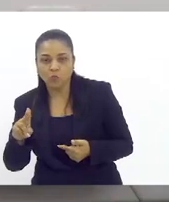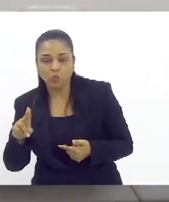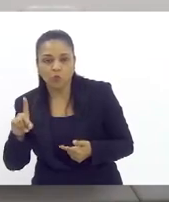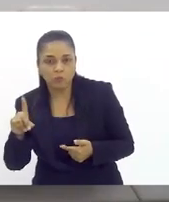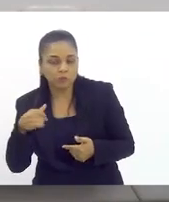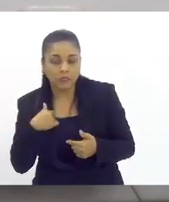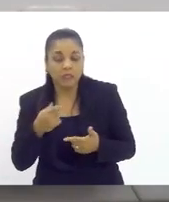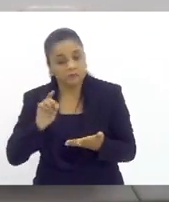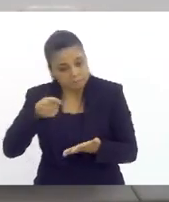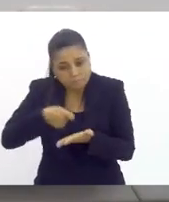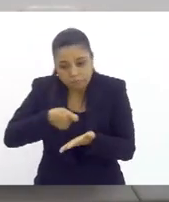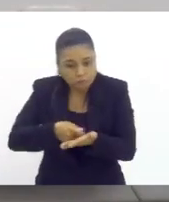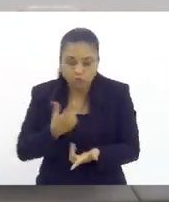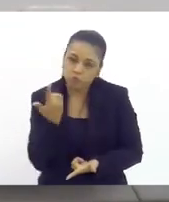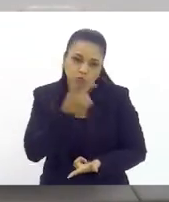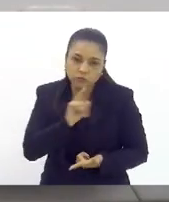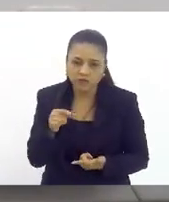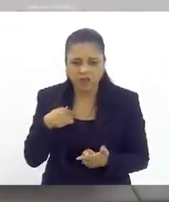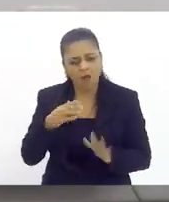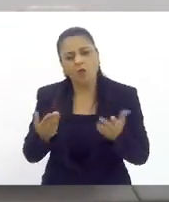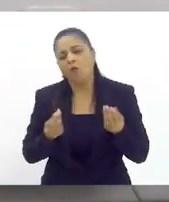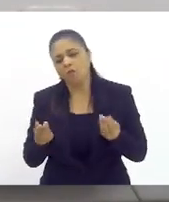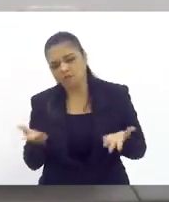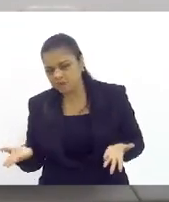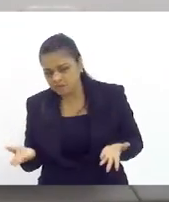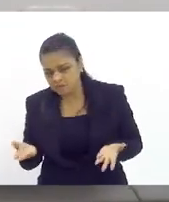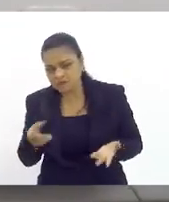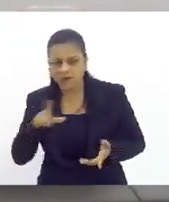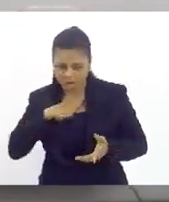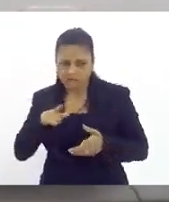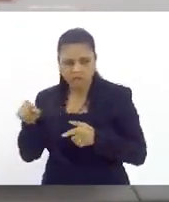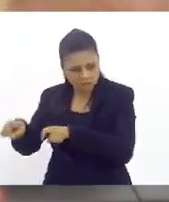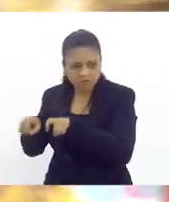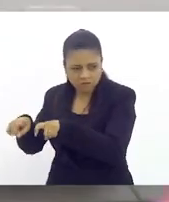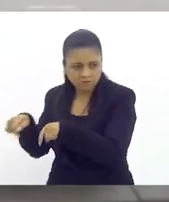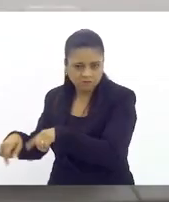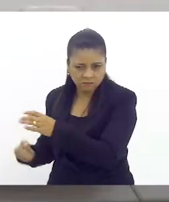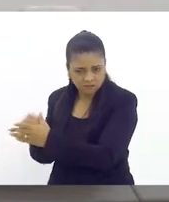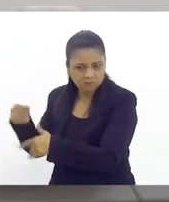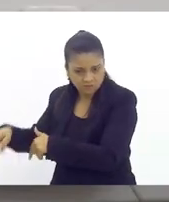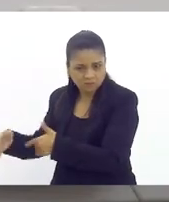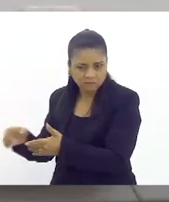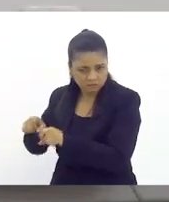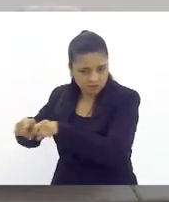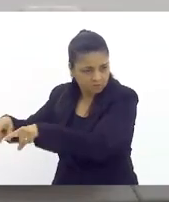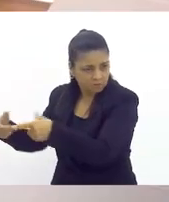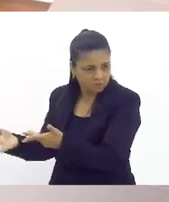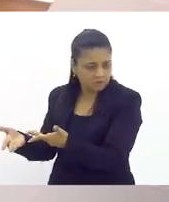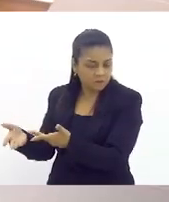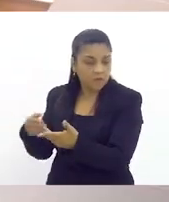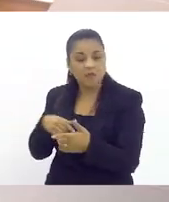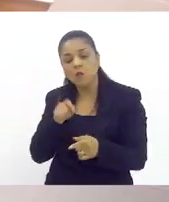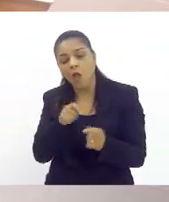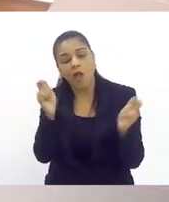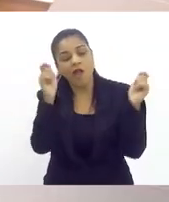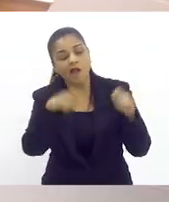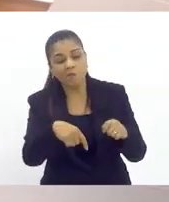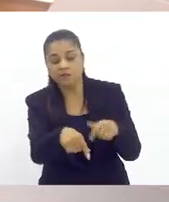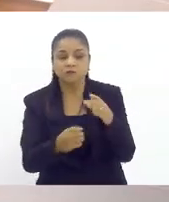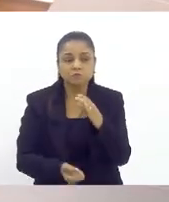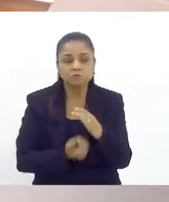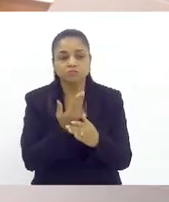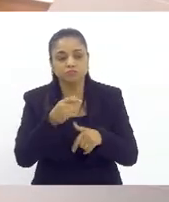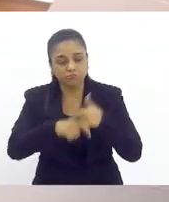essas vezes não pera aí como Não Então qual você acha que é a capacidade atual de produção Olha a capacidade